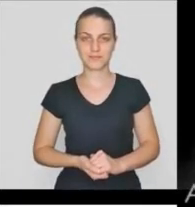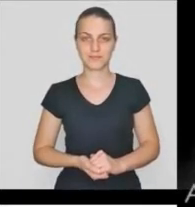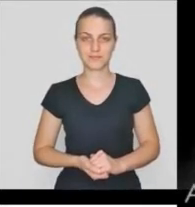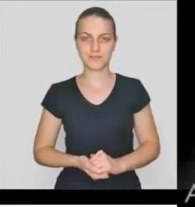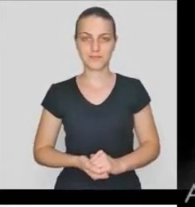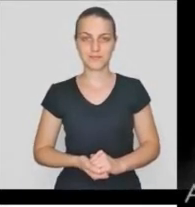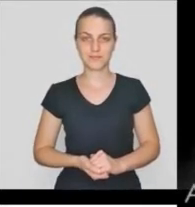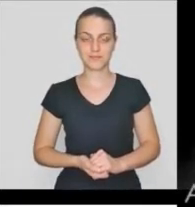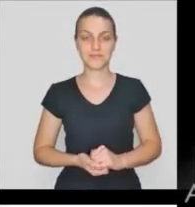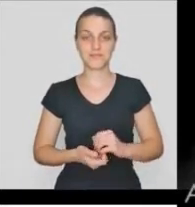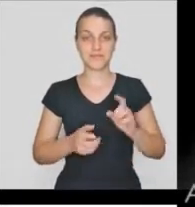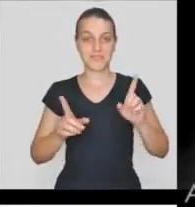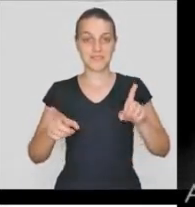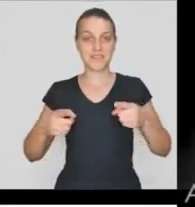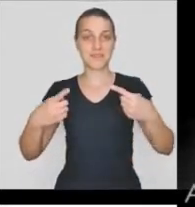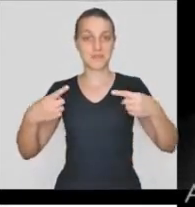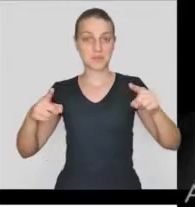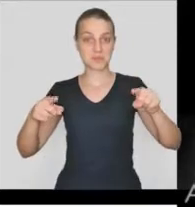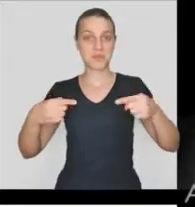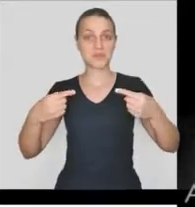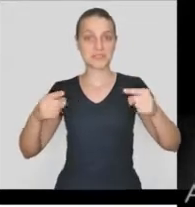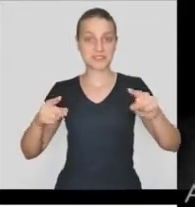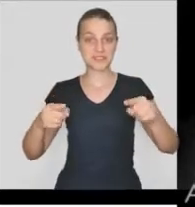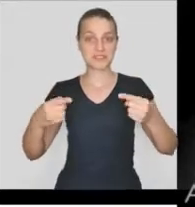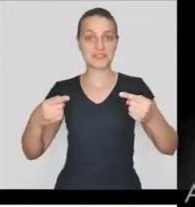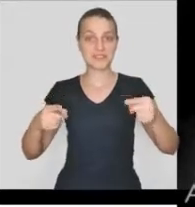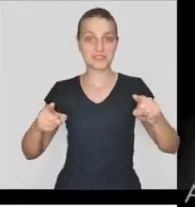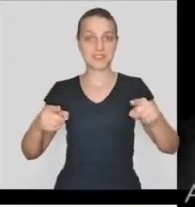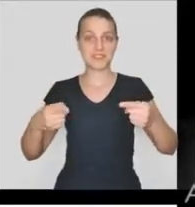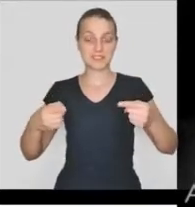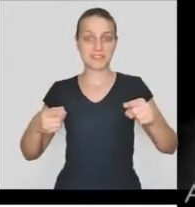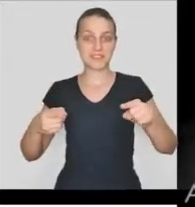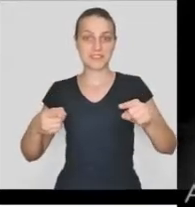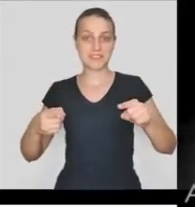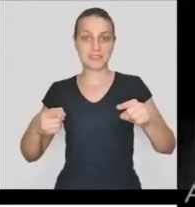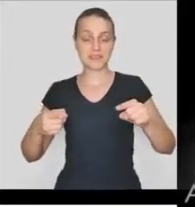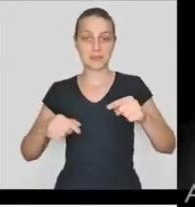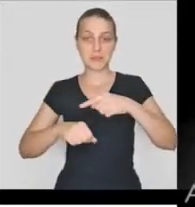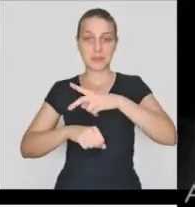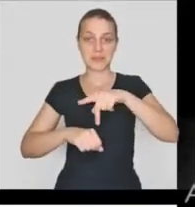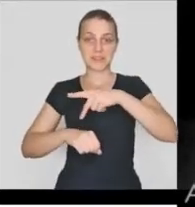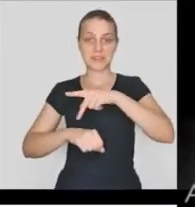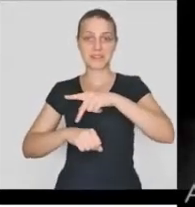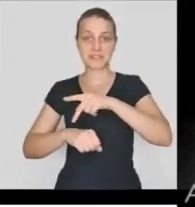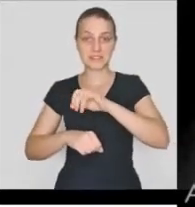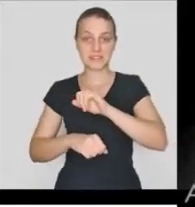E essa é uma música tipicamente irlandesa, uma música celta.